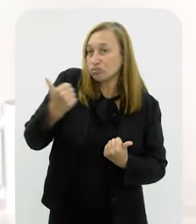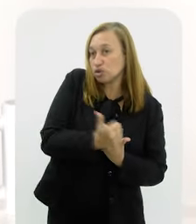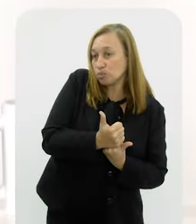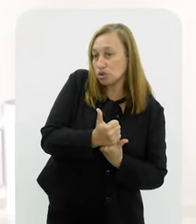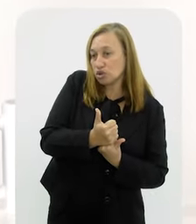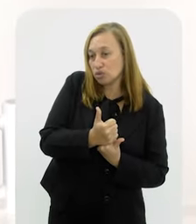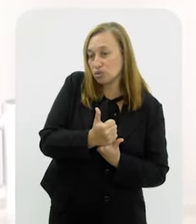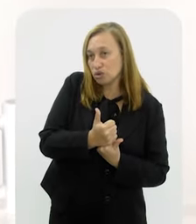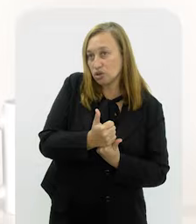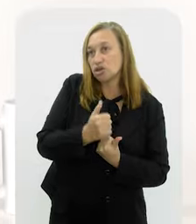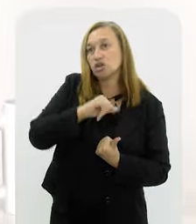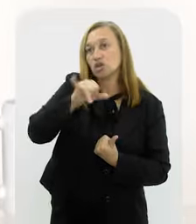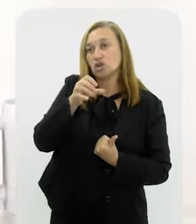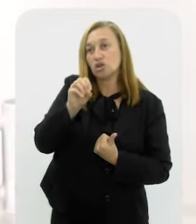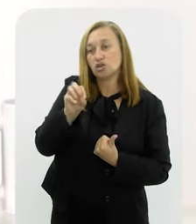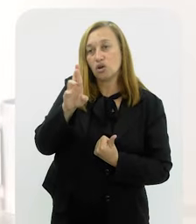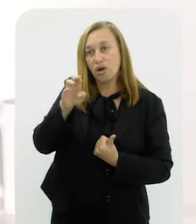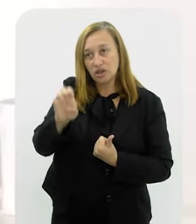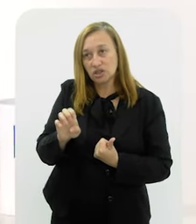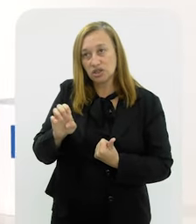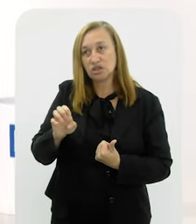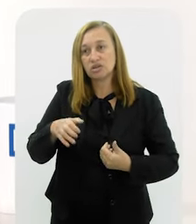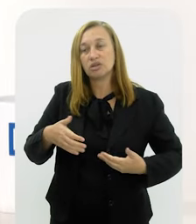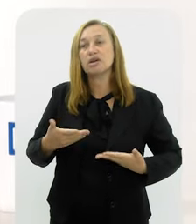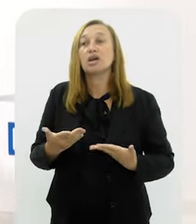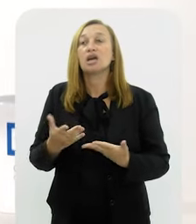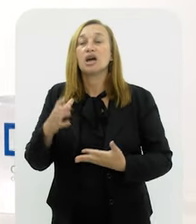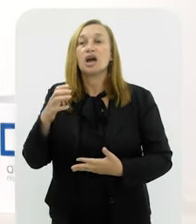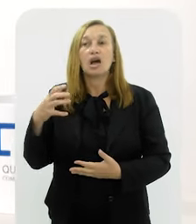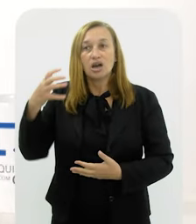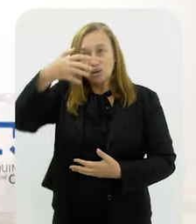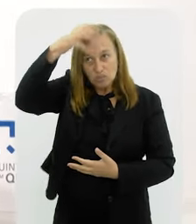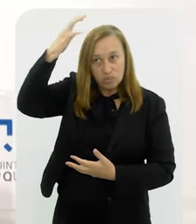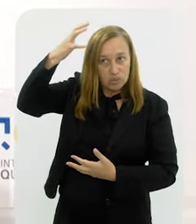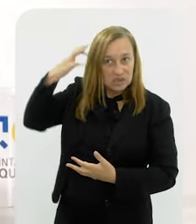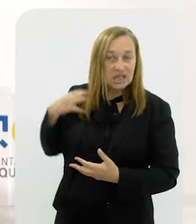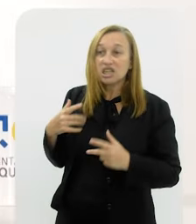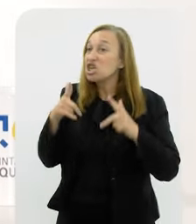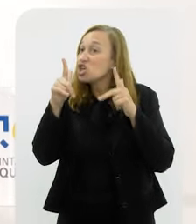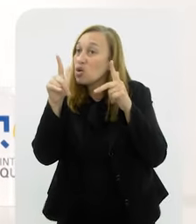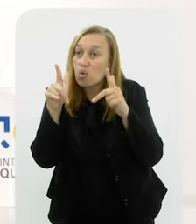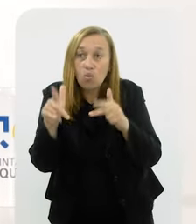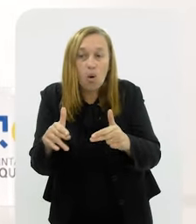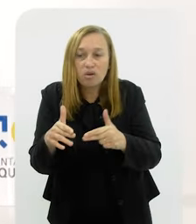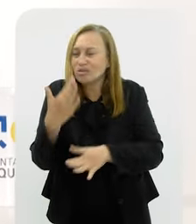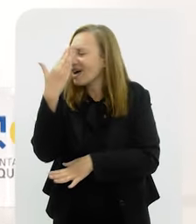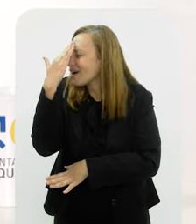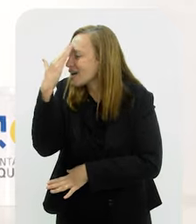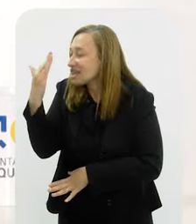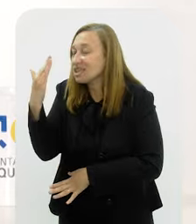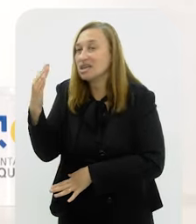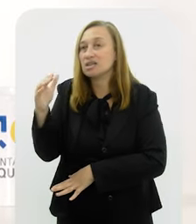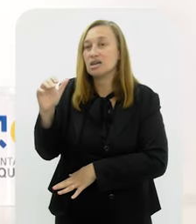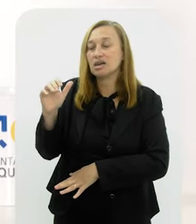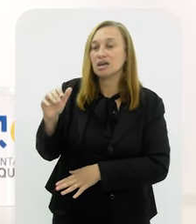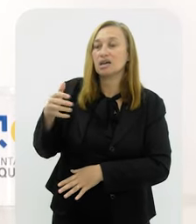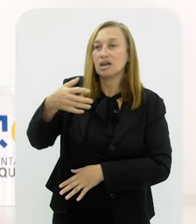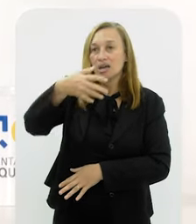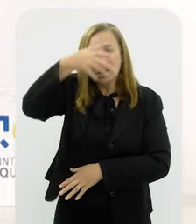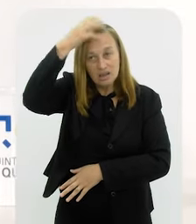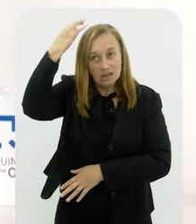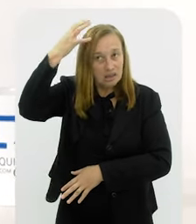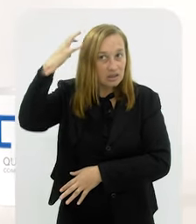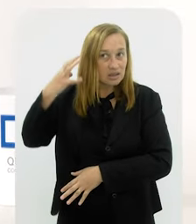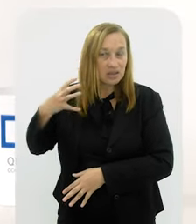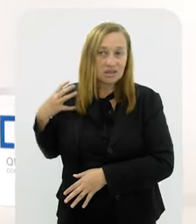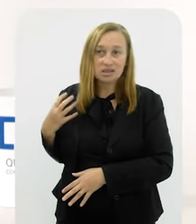sei o quê. Chama o Jorge. E lá foi eu. E aí começou a sua história. E a Alcione é a mesma coisa. Eu tenho uma gratidão muito grande pela